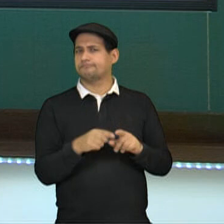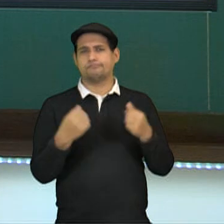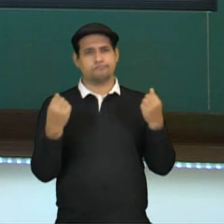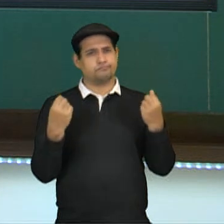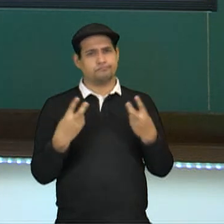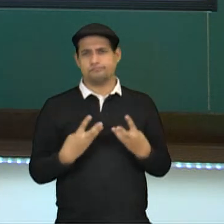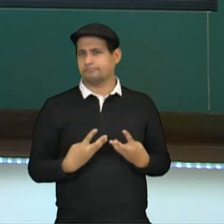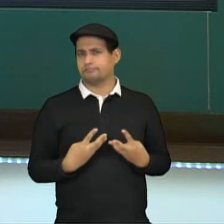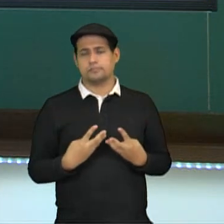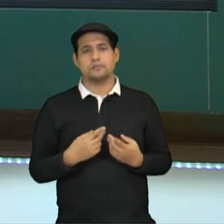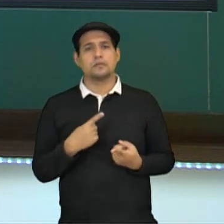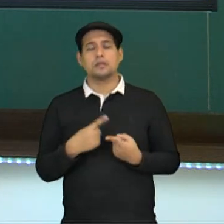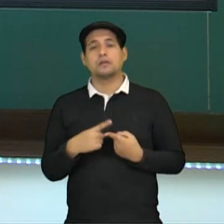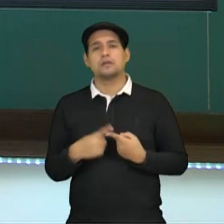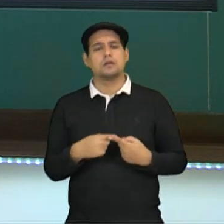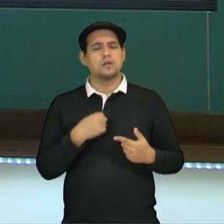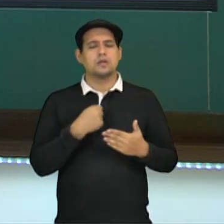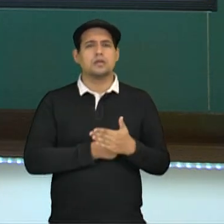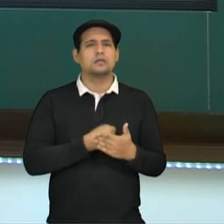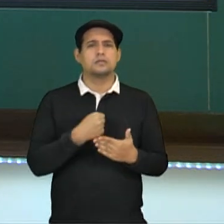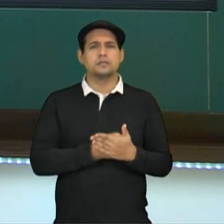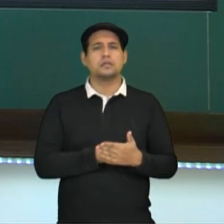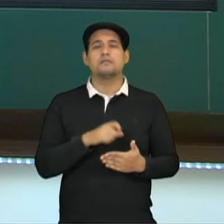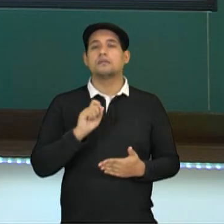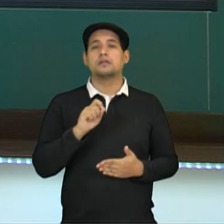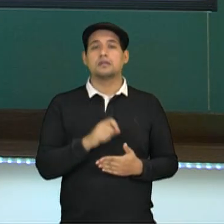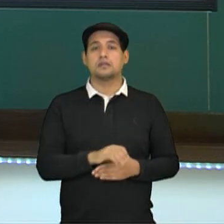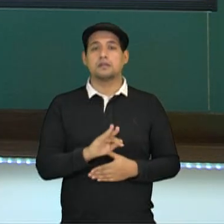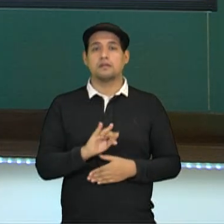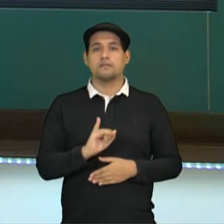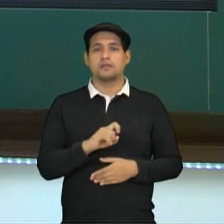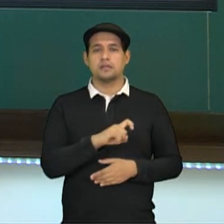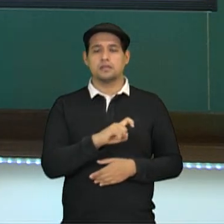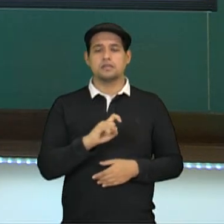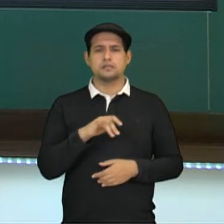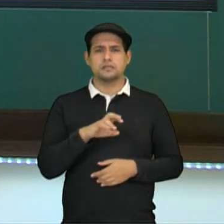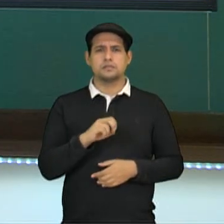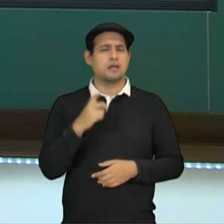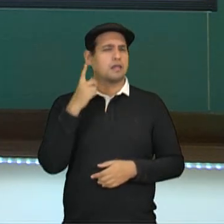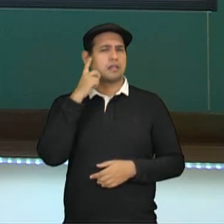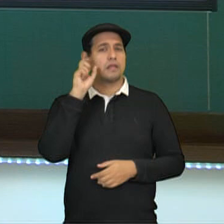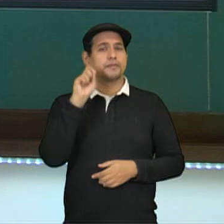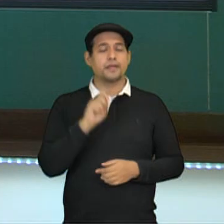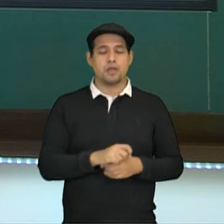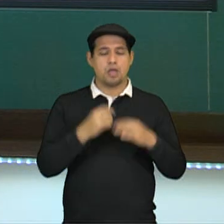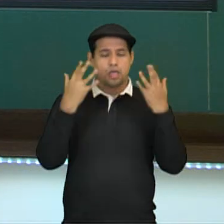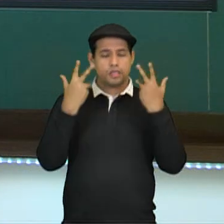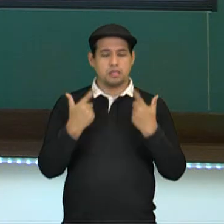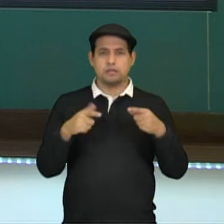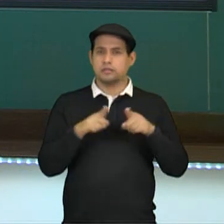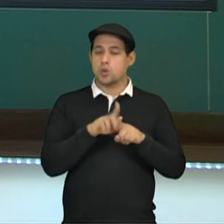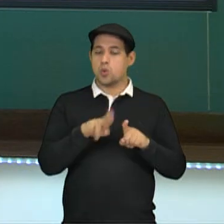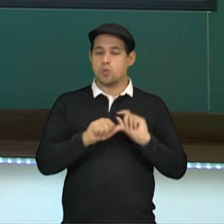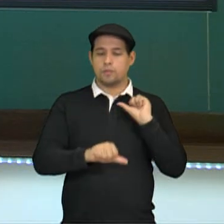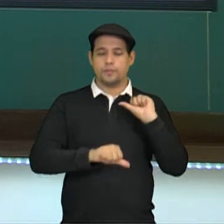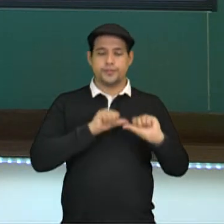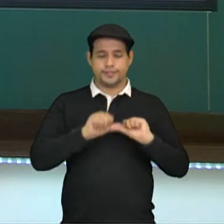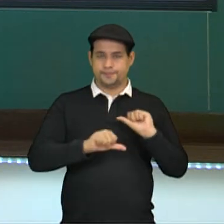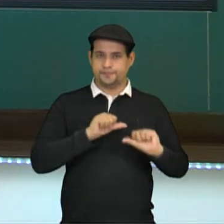falava muito porque se defendia o fixismo, aquela ideia de que os seres vivos eram